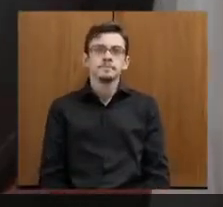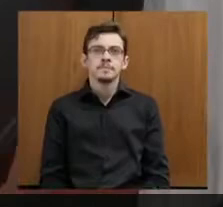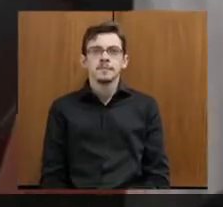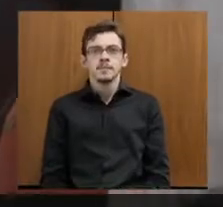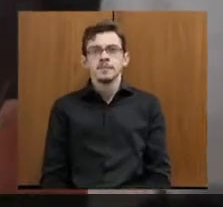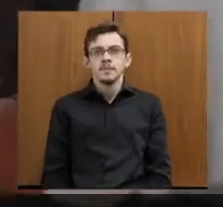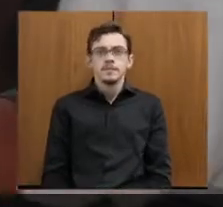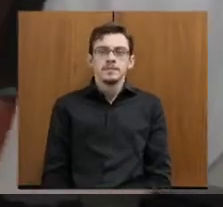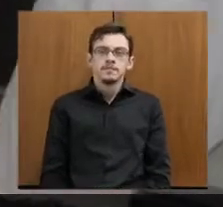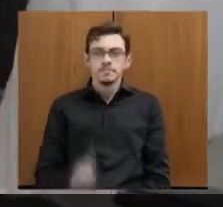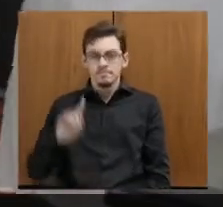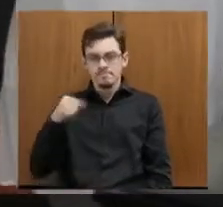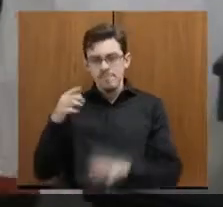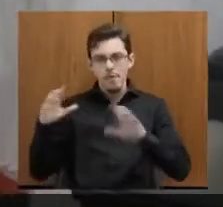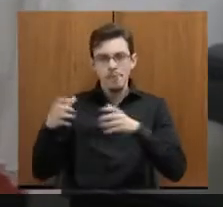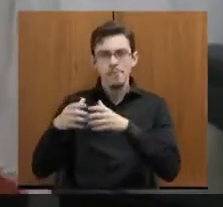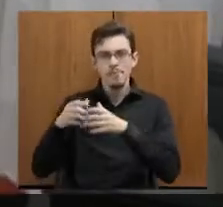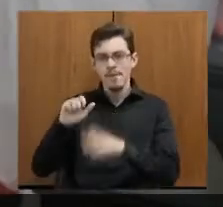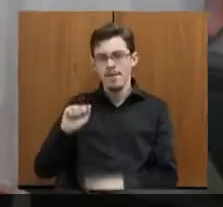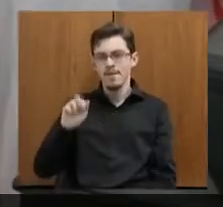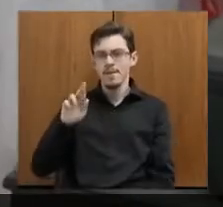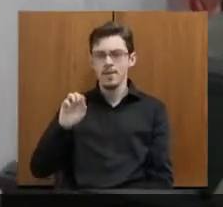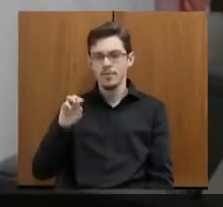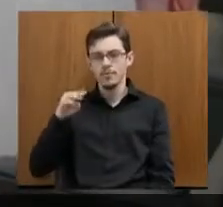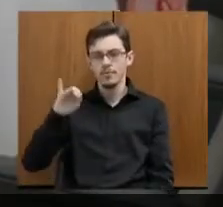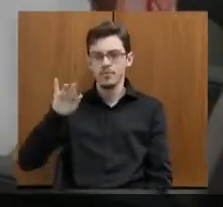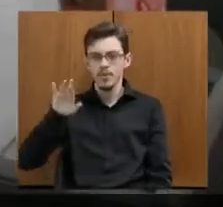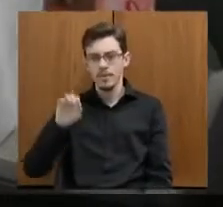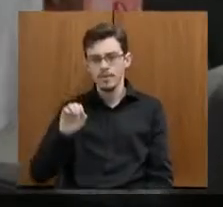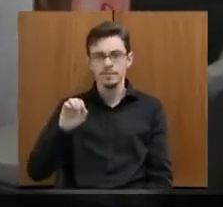a Formigueiro